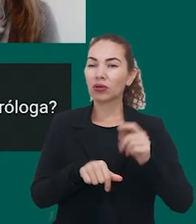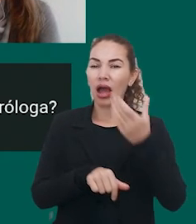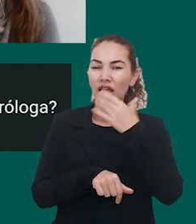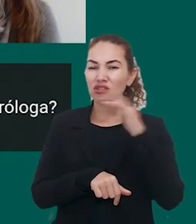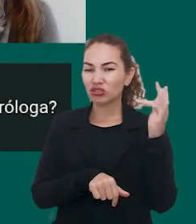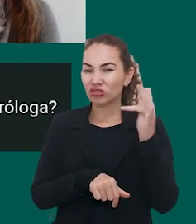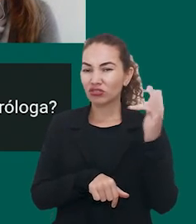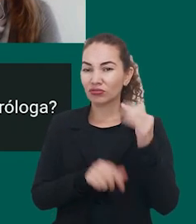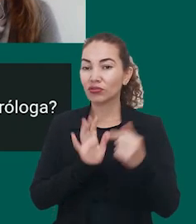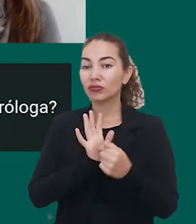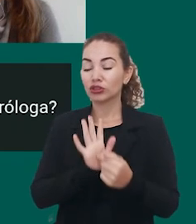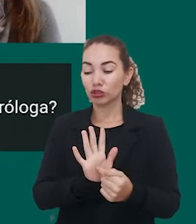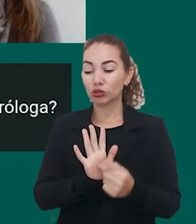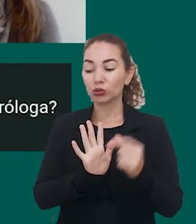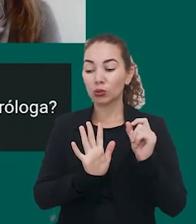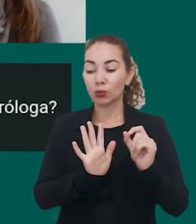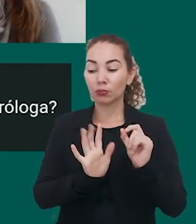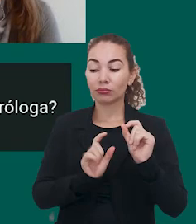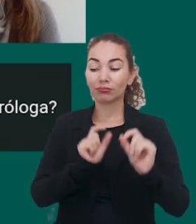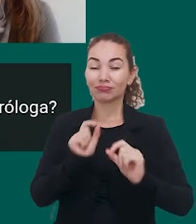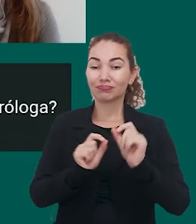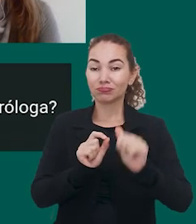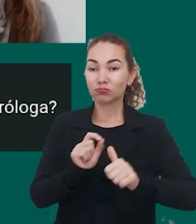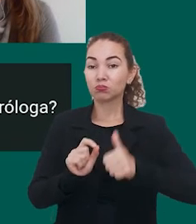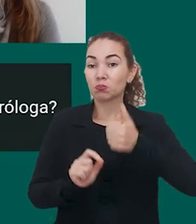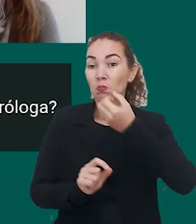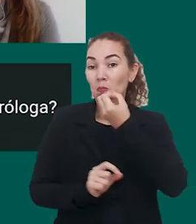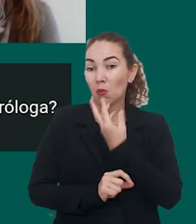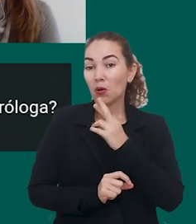fevereiro, que mostrou uma possível eficácia dessa